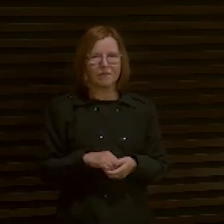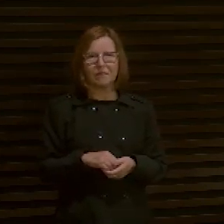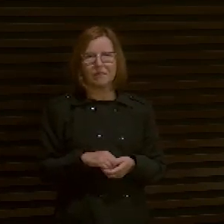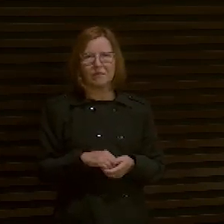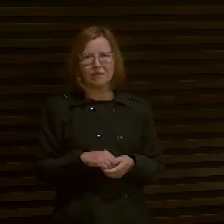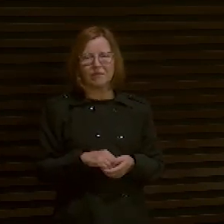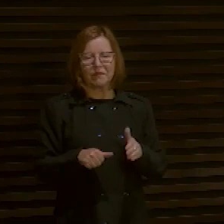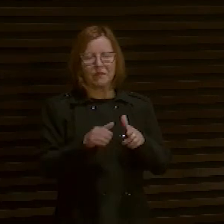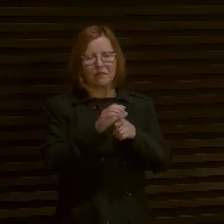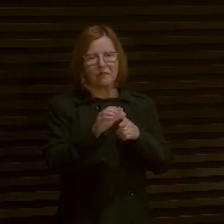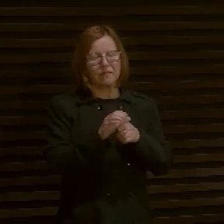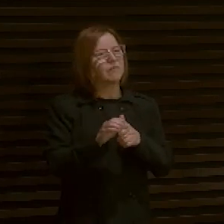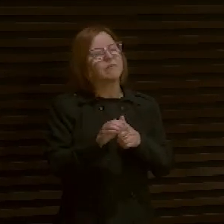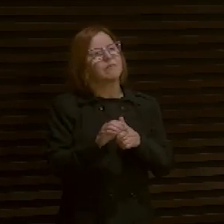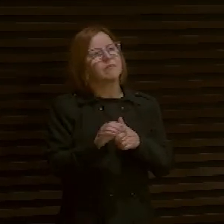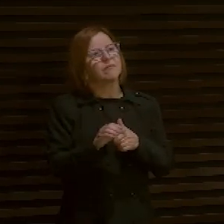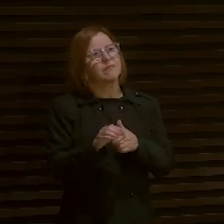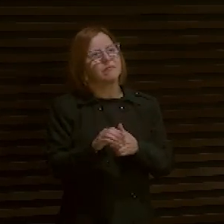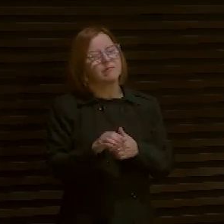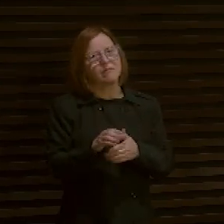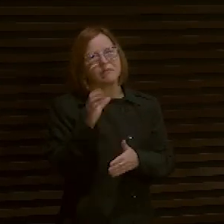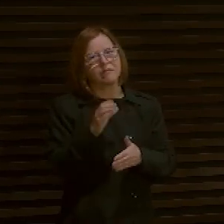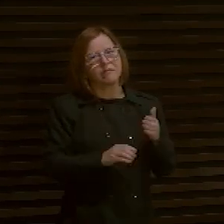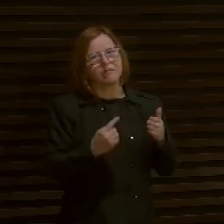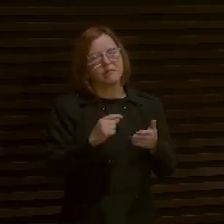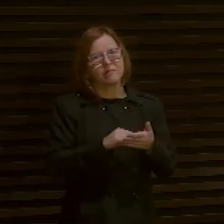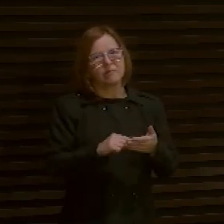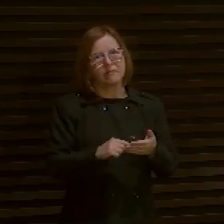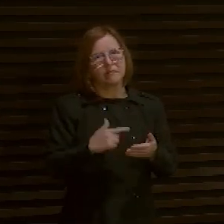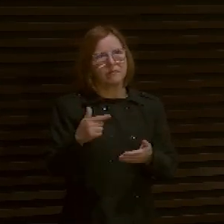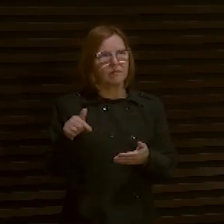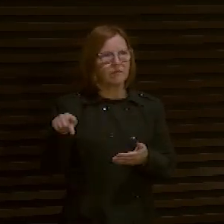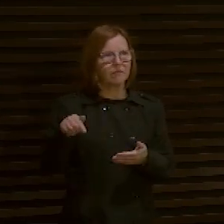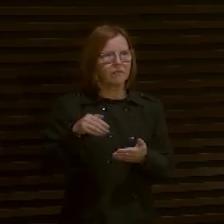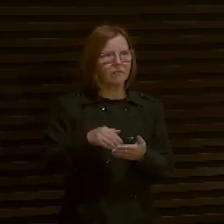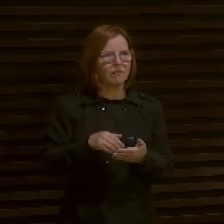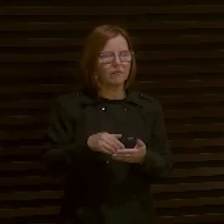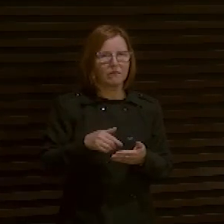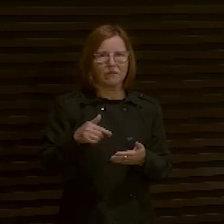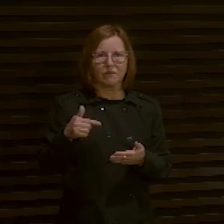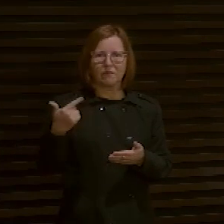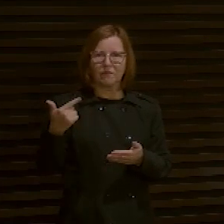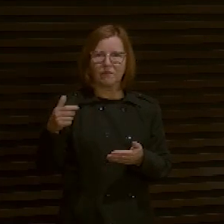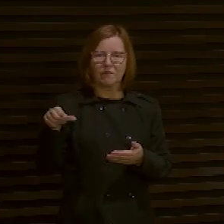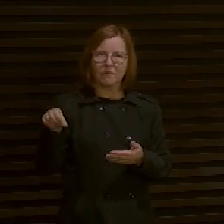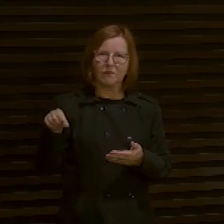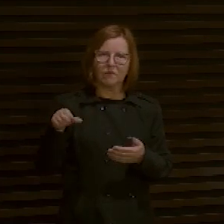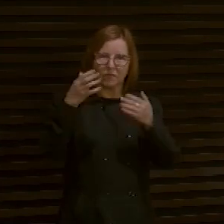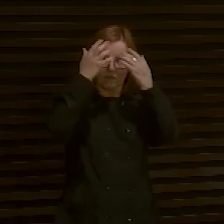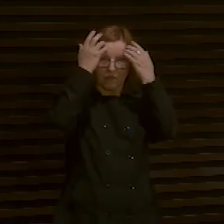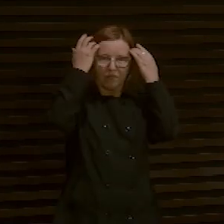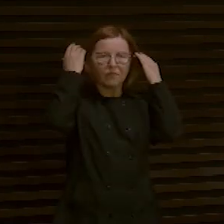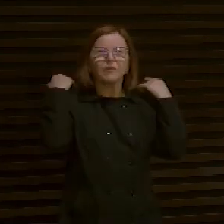Primeira carta aos Coríntios, capítulo 1, versos 27 ao 29. Essa passagem